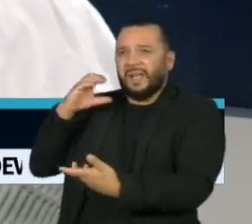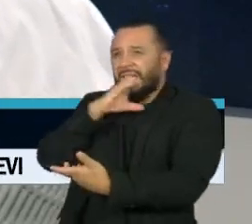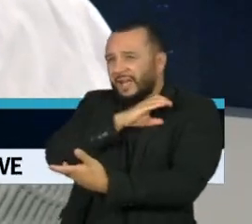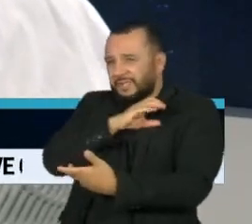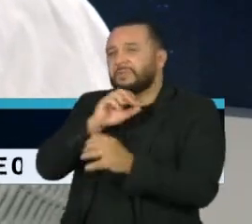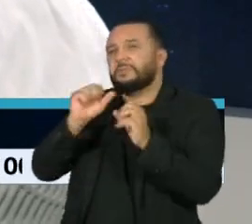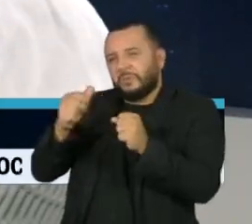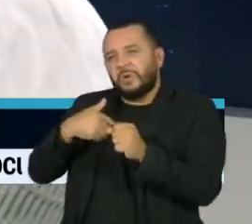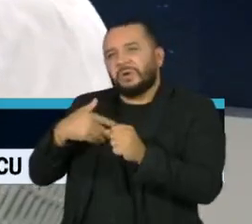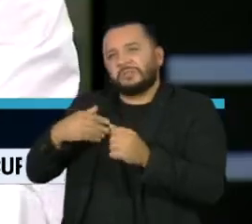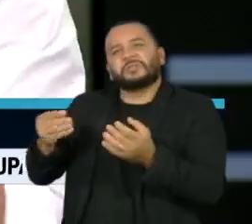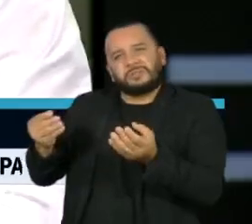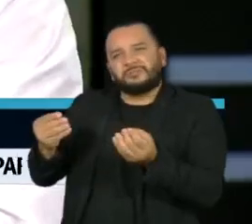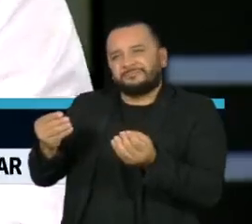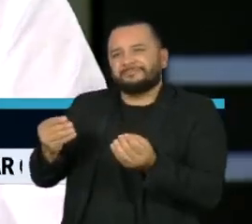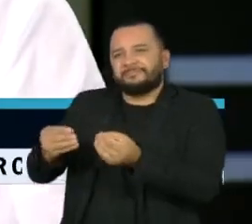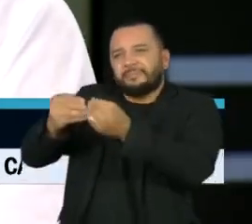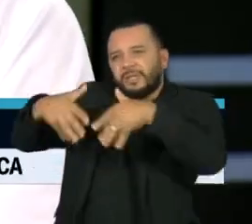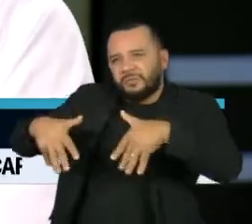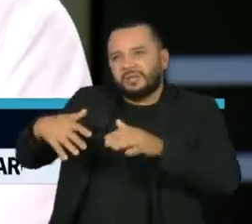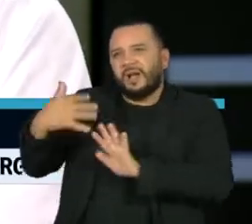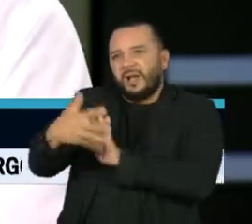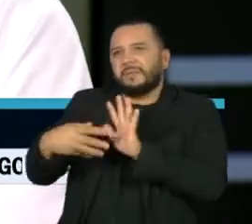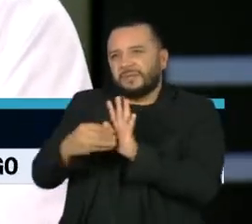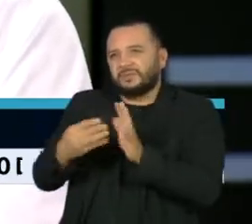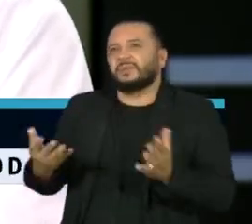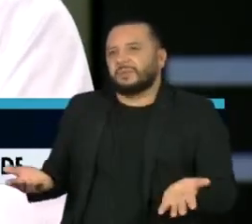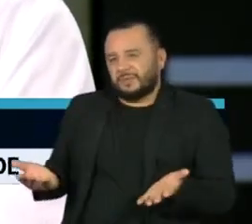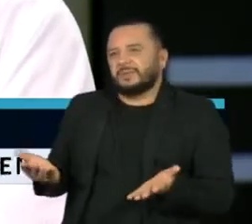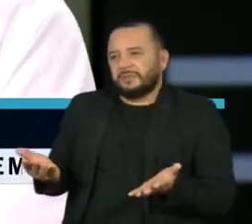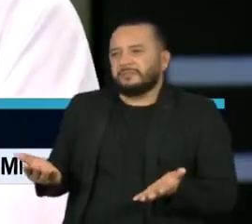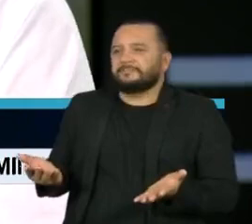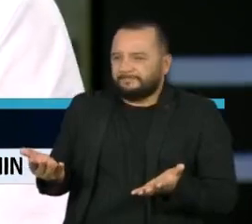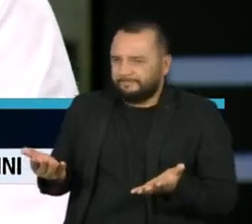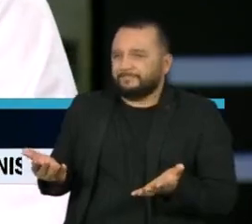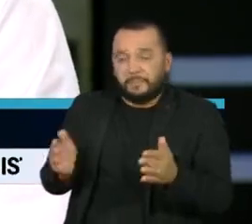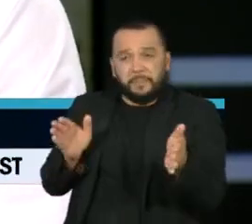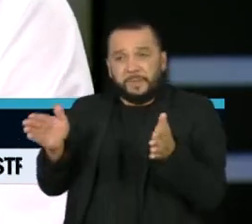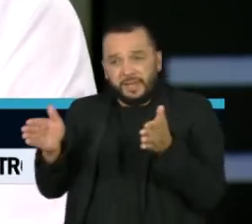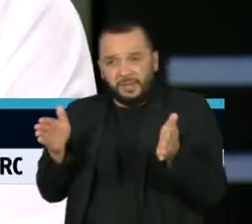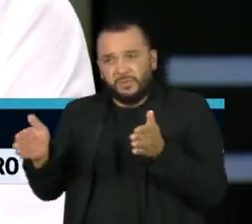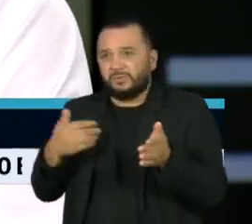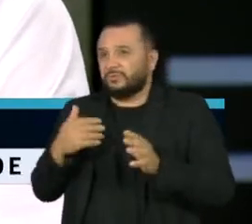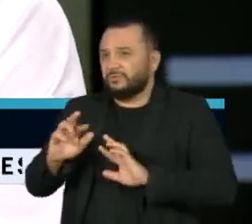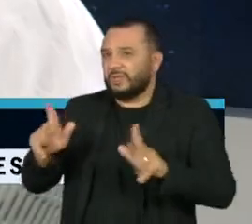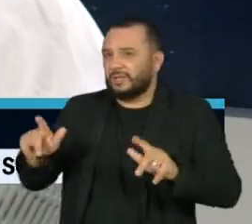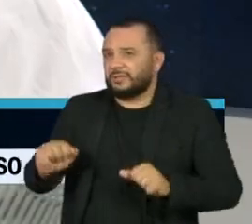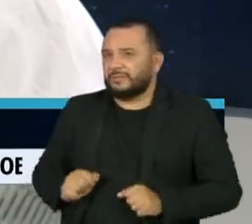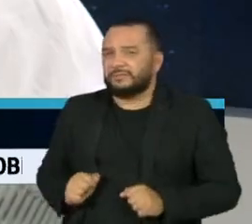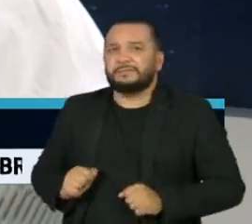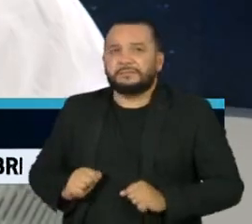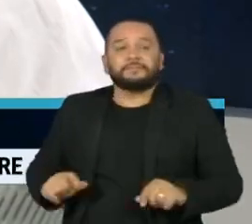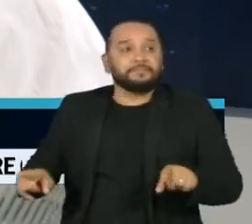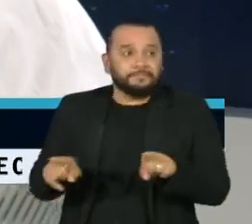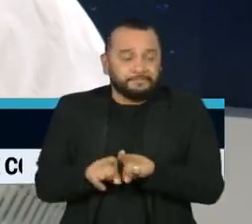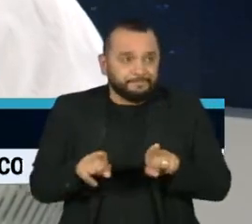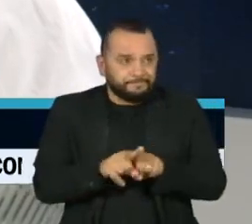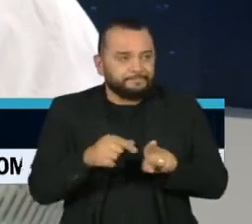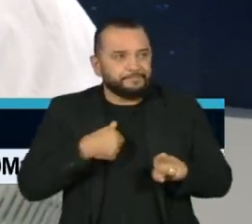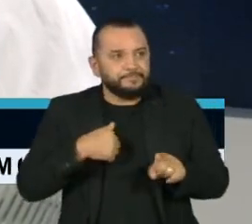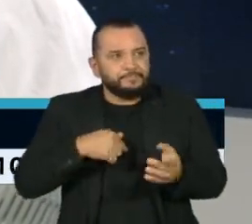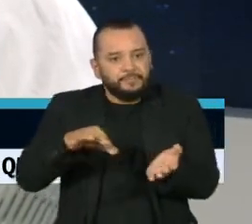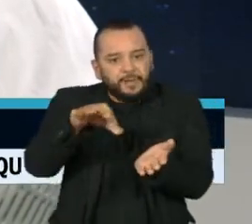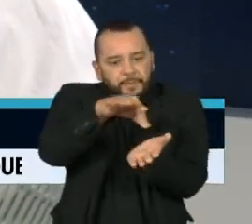Laninha, que são fenômenos que ocorrem em períodos diferentes. A alta nos preços das commodities